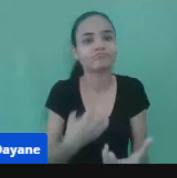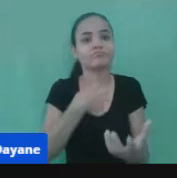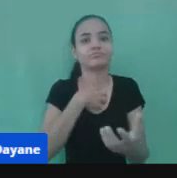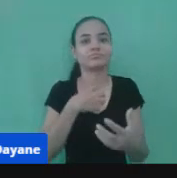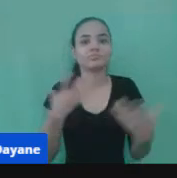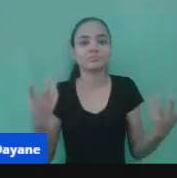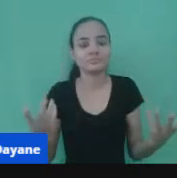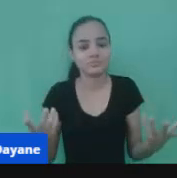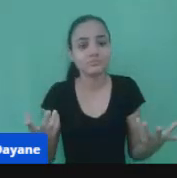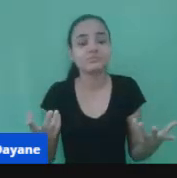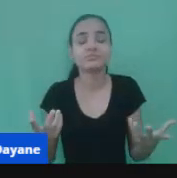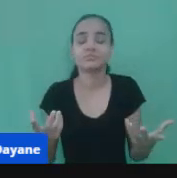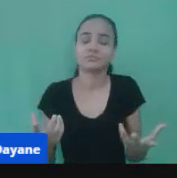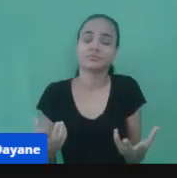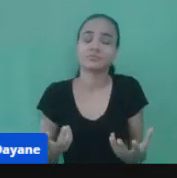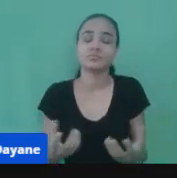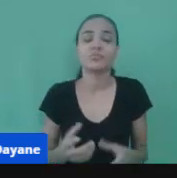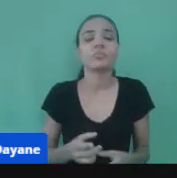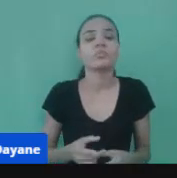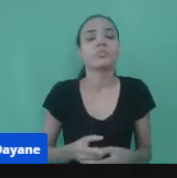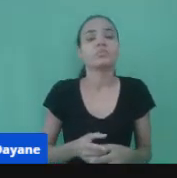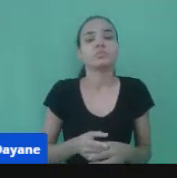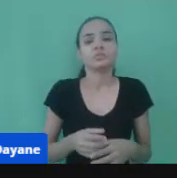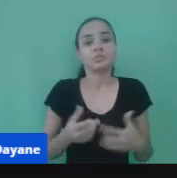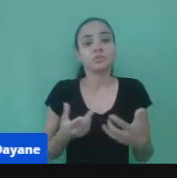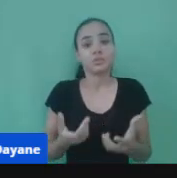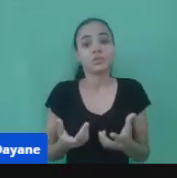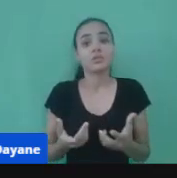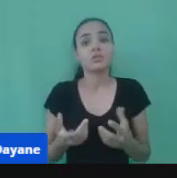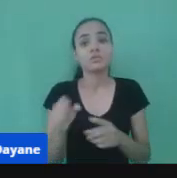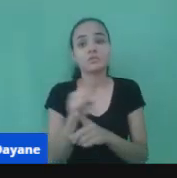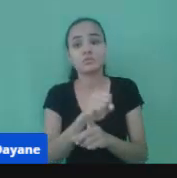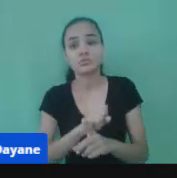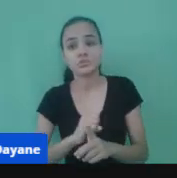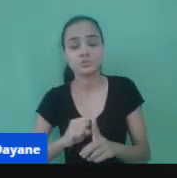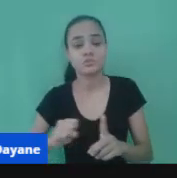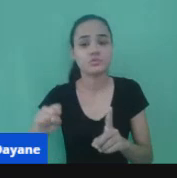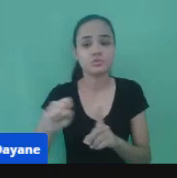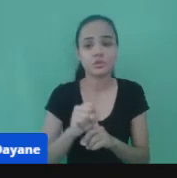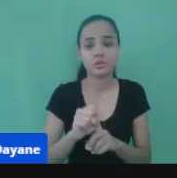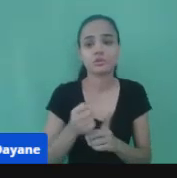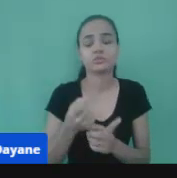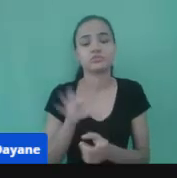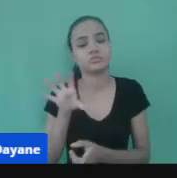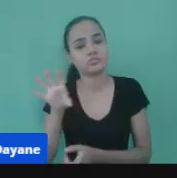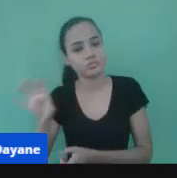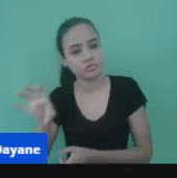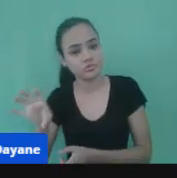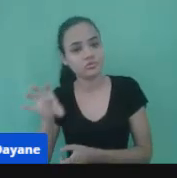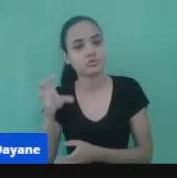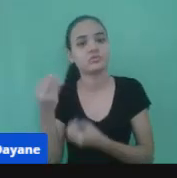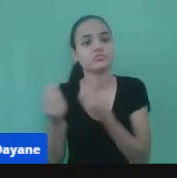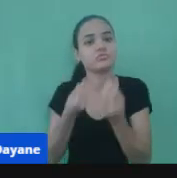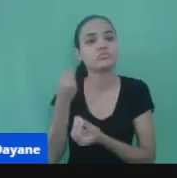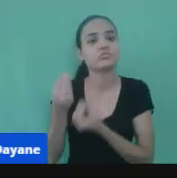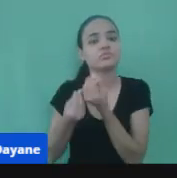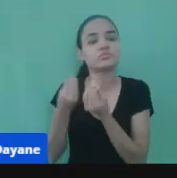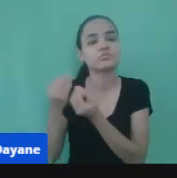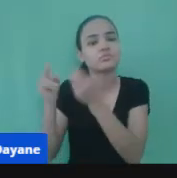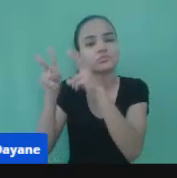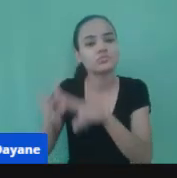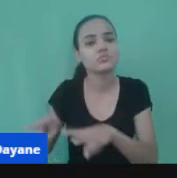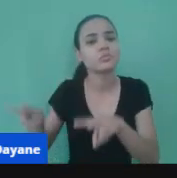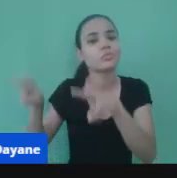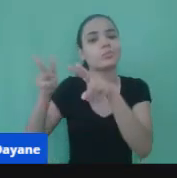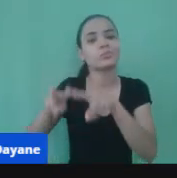nossa sociedade, né, com jeitos, com formas de olhar, né, então nós temos